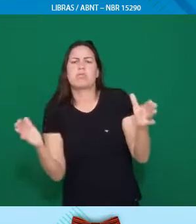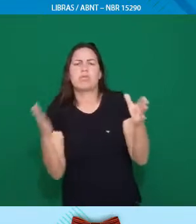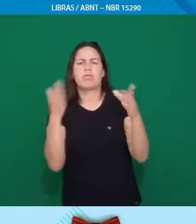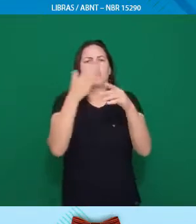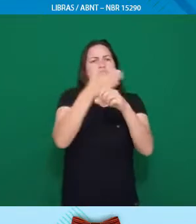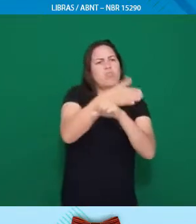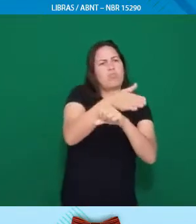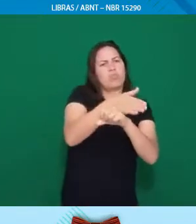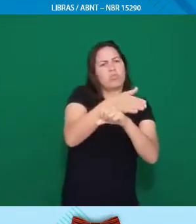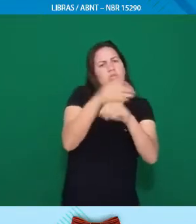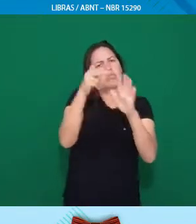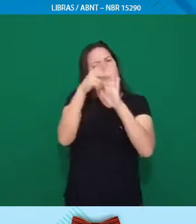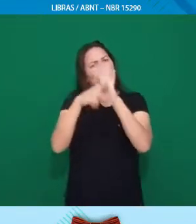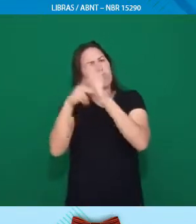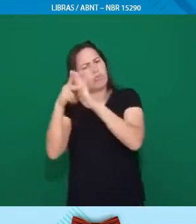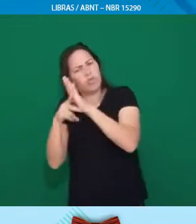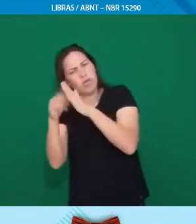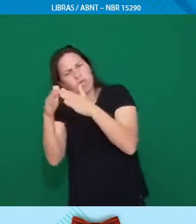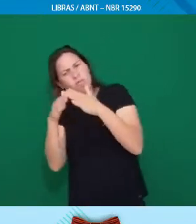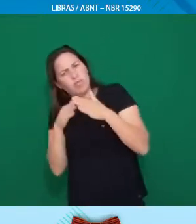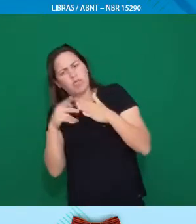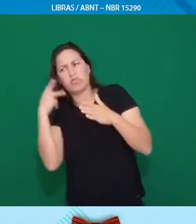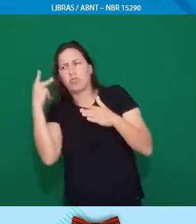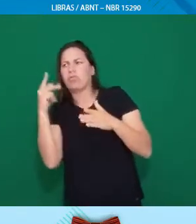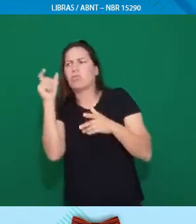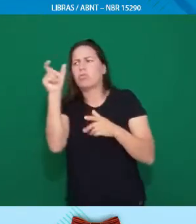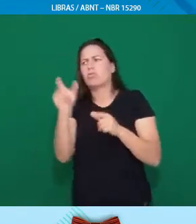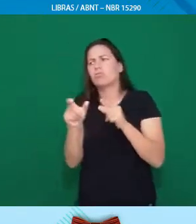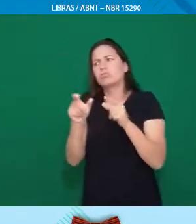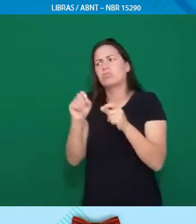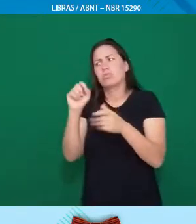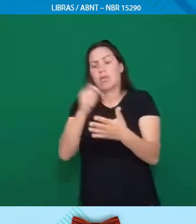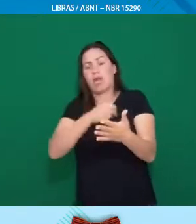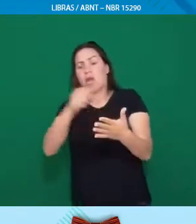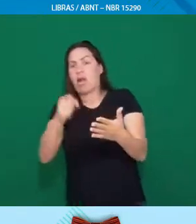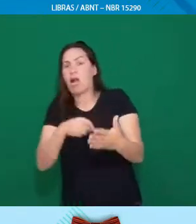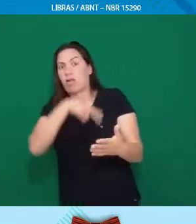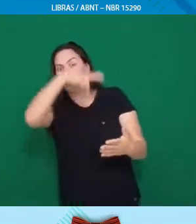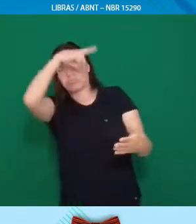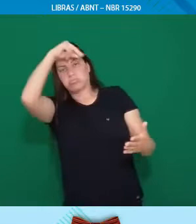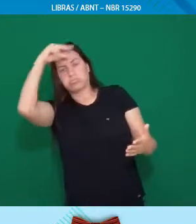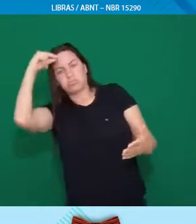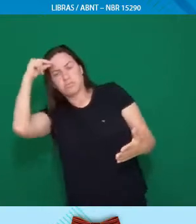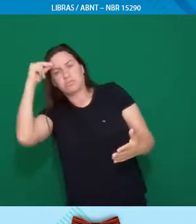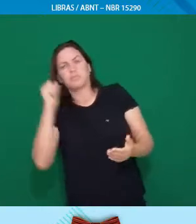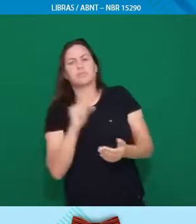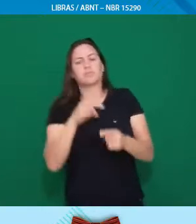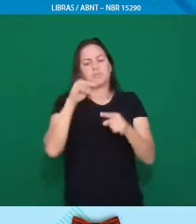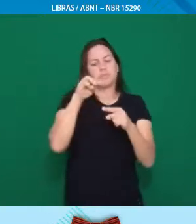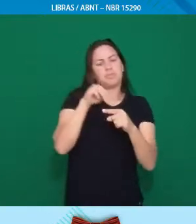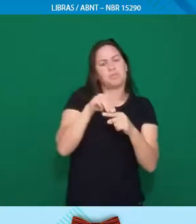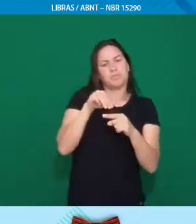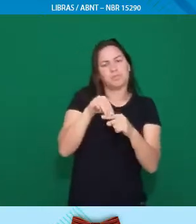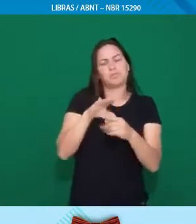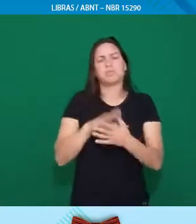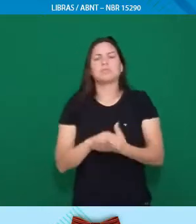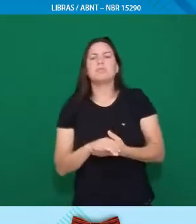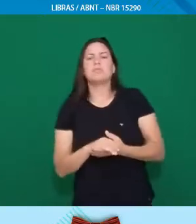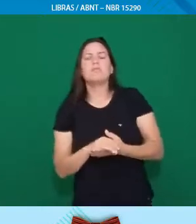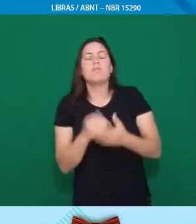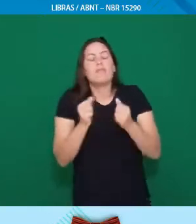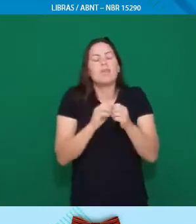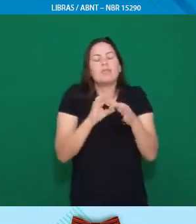entre as demandas da população e a execução realizada pelo executivo municipal e